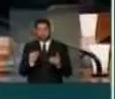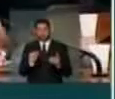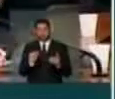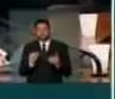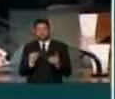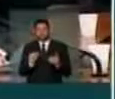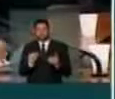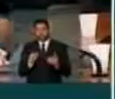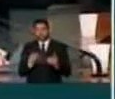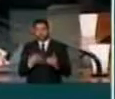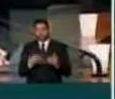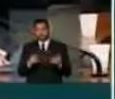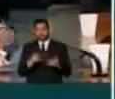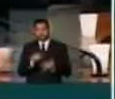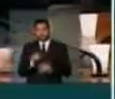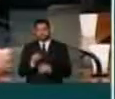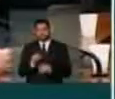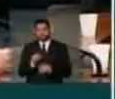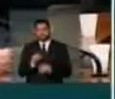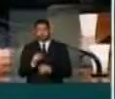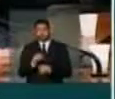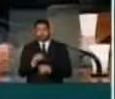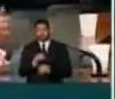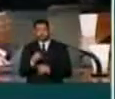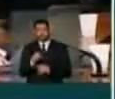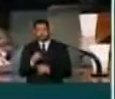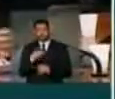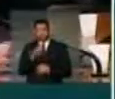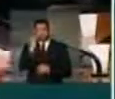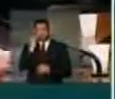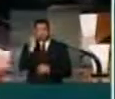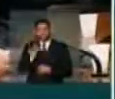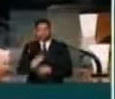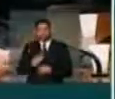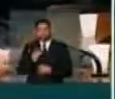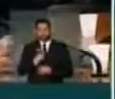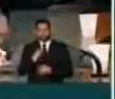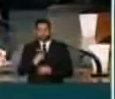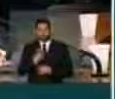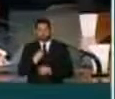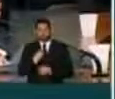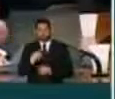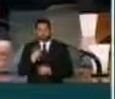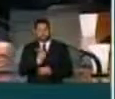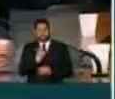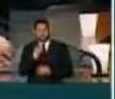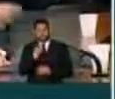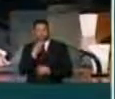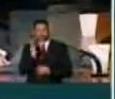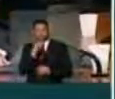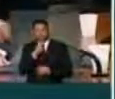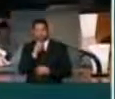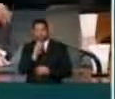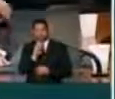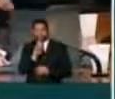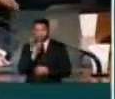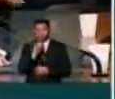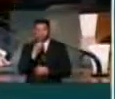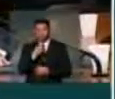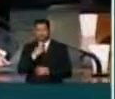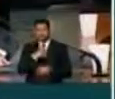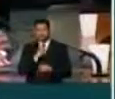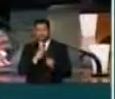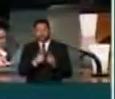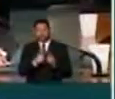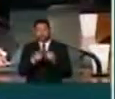dos passaportes e vistos, né? Facilitar a vida de... Nós falamos americanos, mas não é só americano, não, nós estamos estendendo